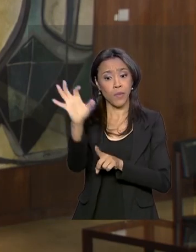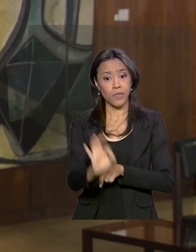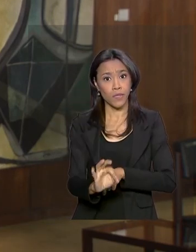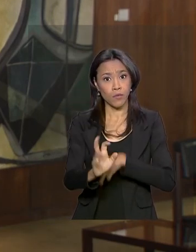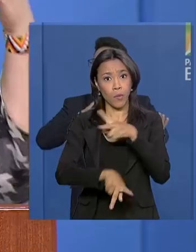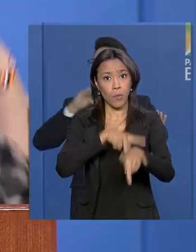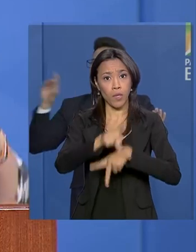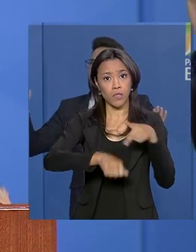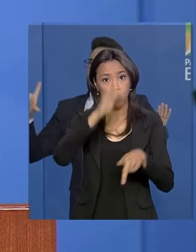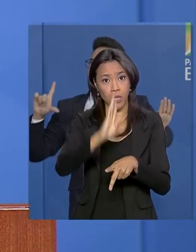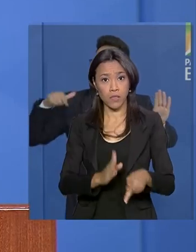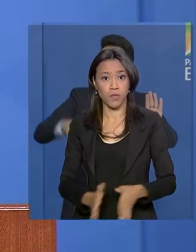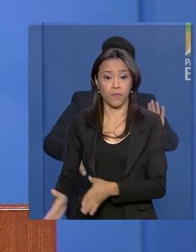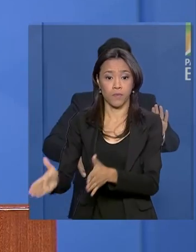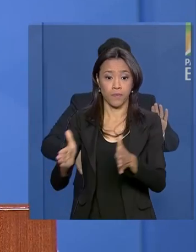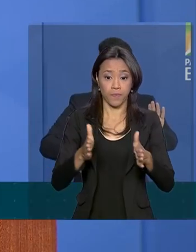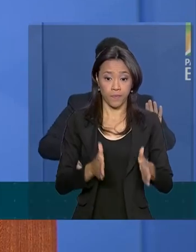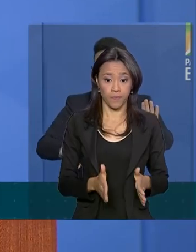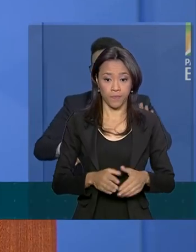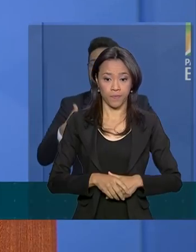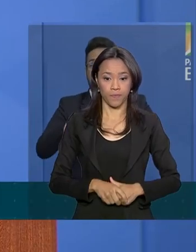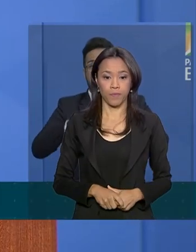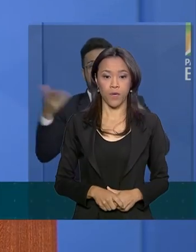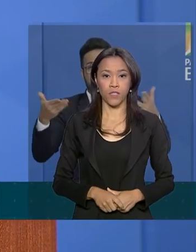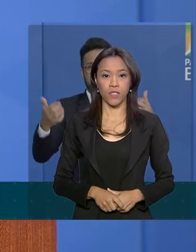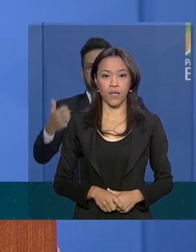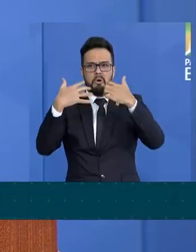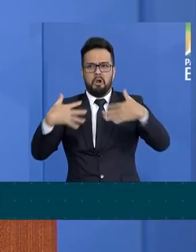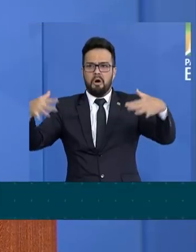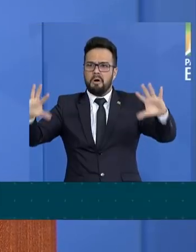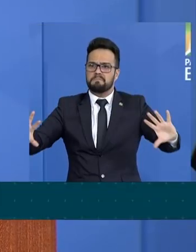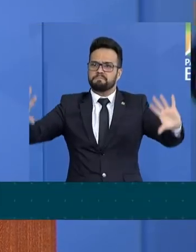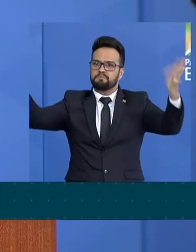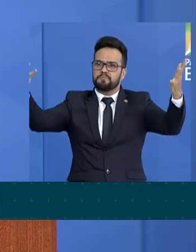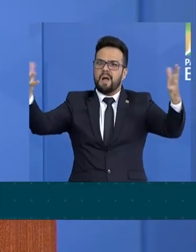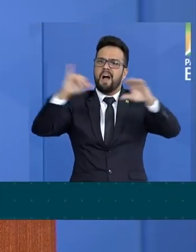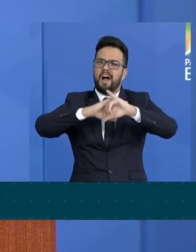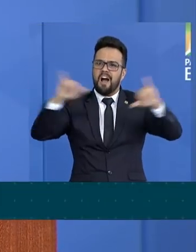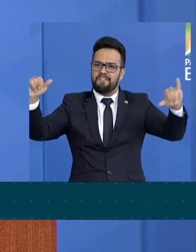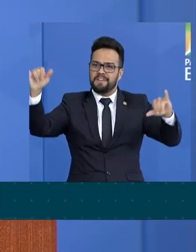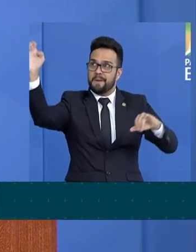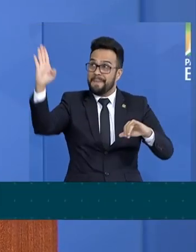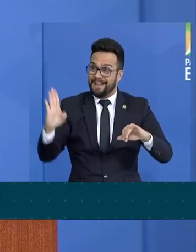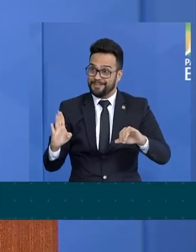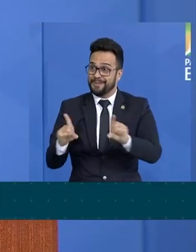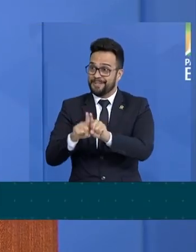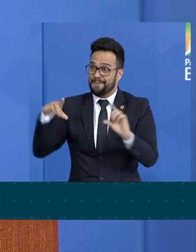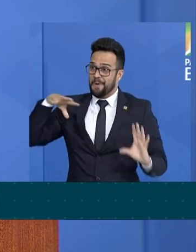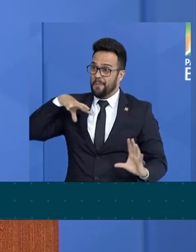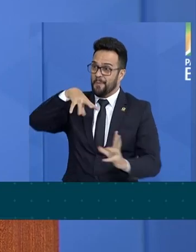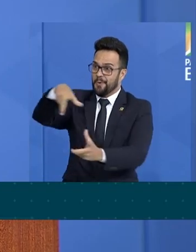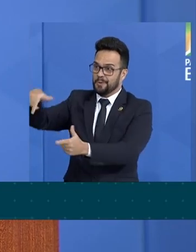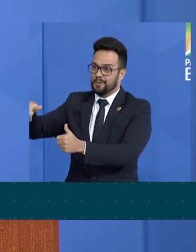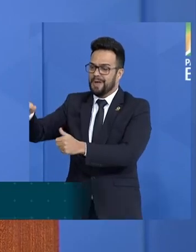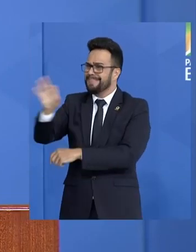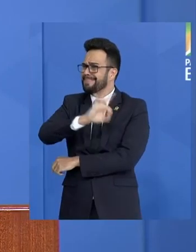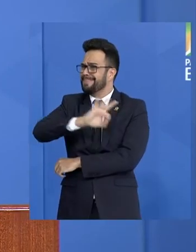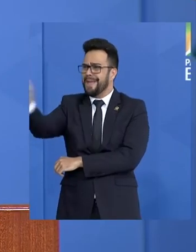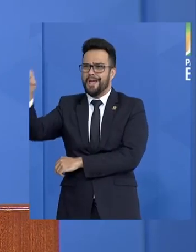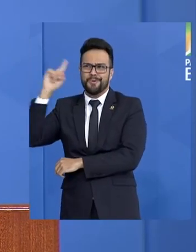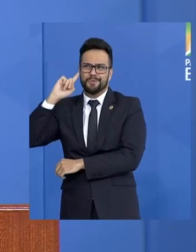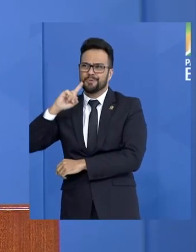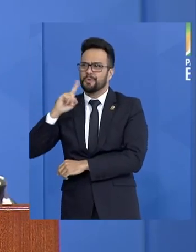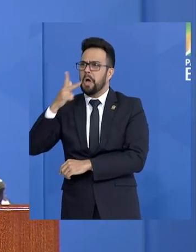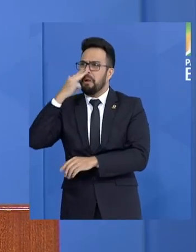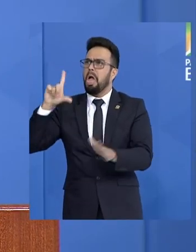brasileira. Essa celebração aqui hoje é para mandar um recado para o Brasil e para o mundo, que nenhum surdo neste governo